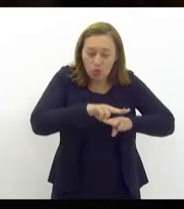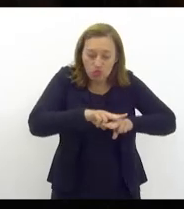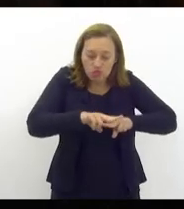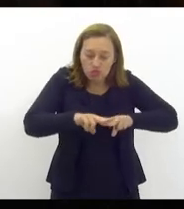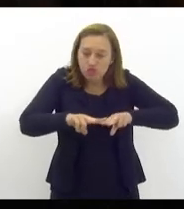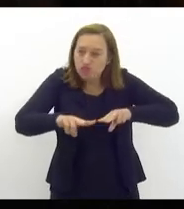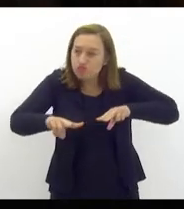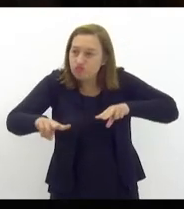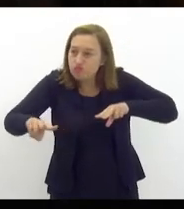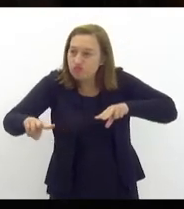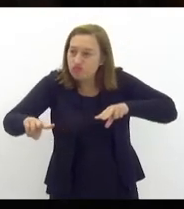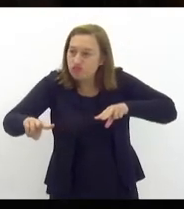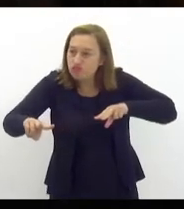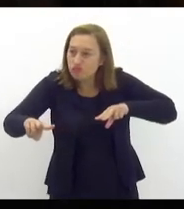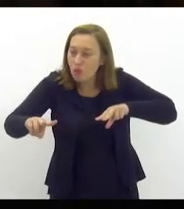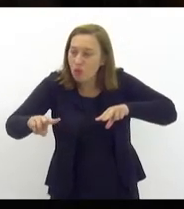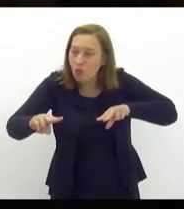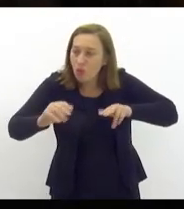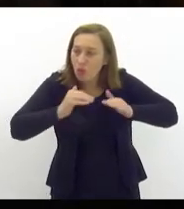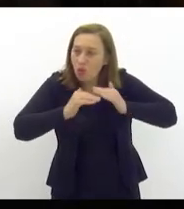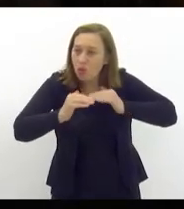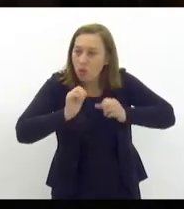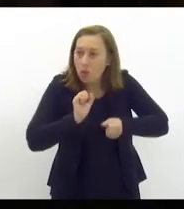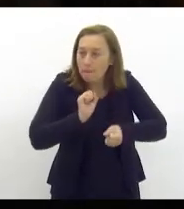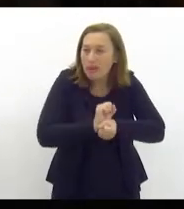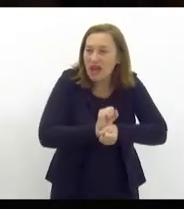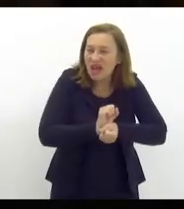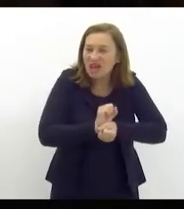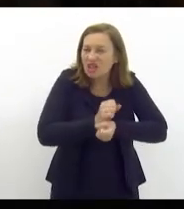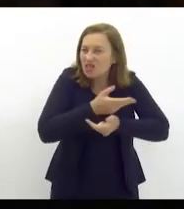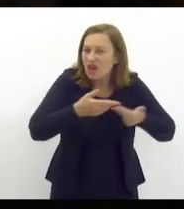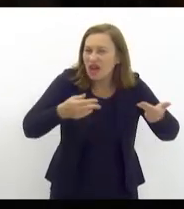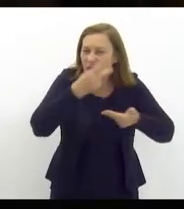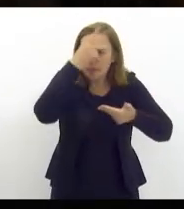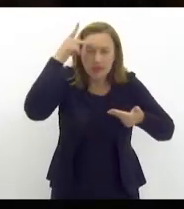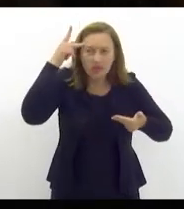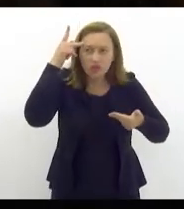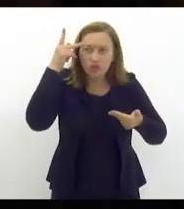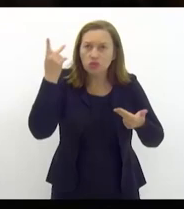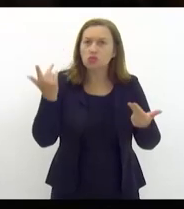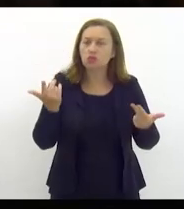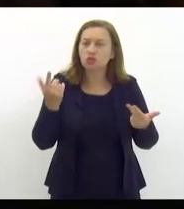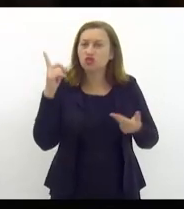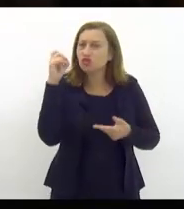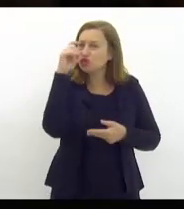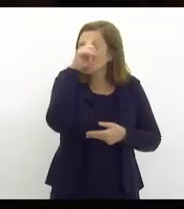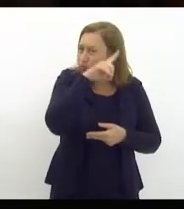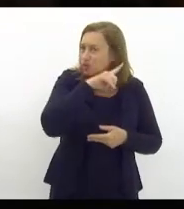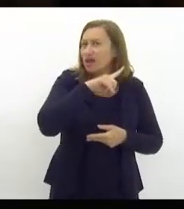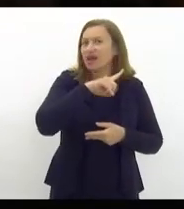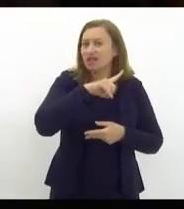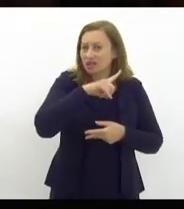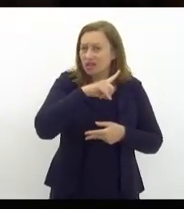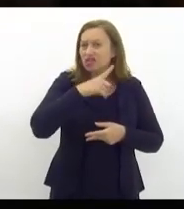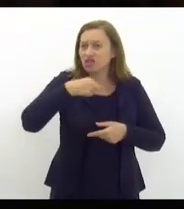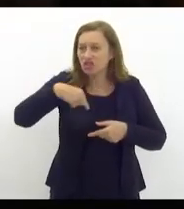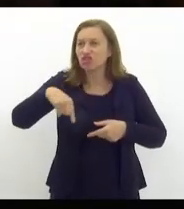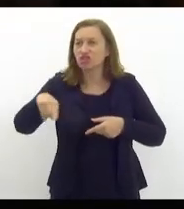passageiros, centenas, milhares de pessoas com grave dificuldade de